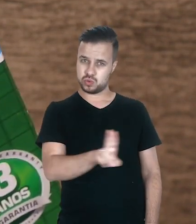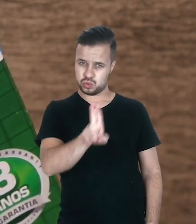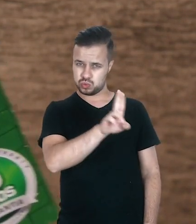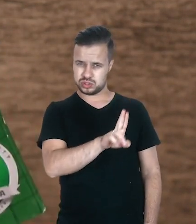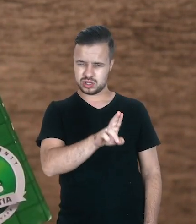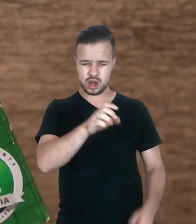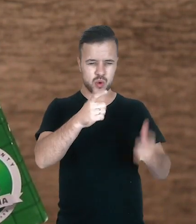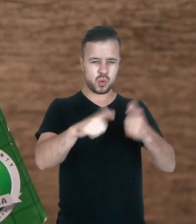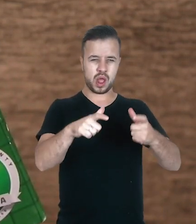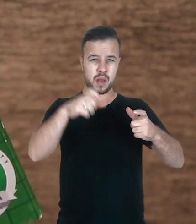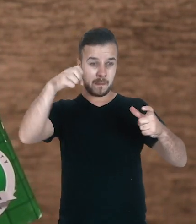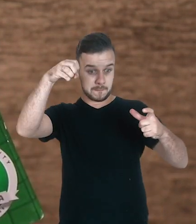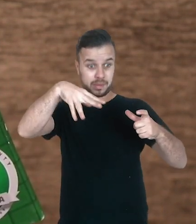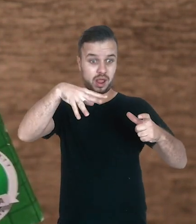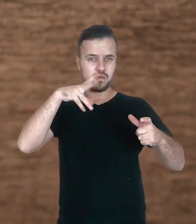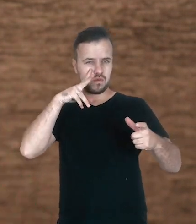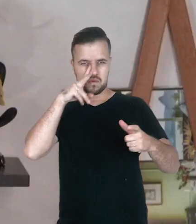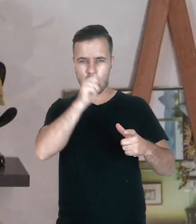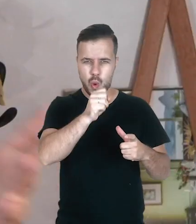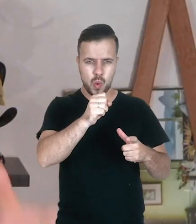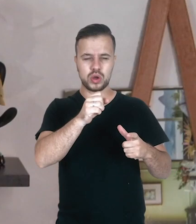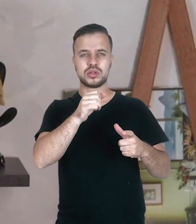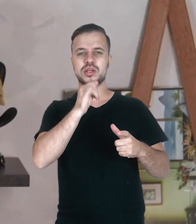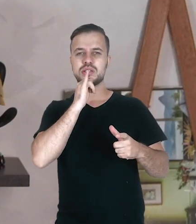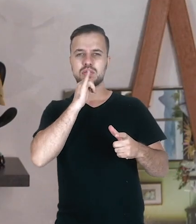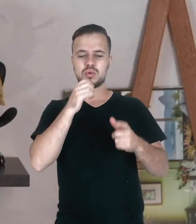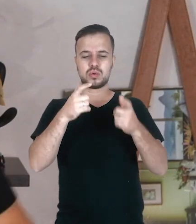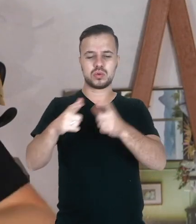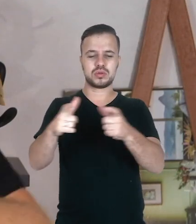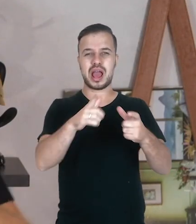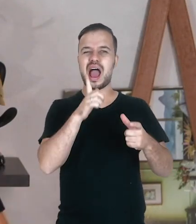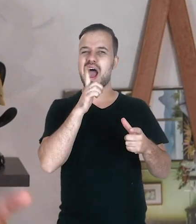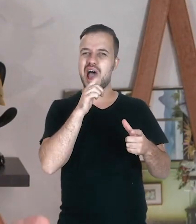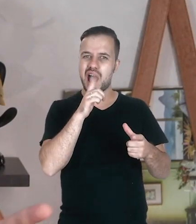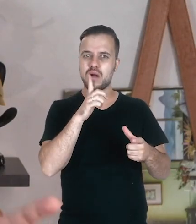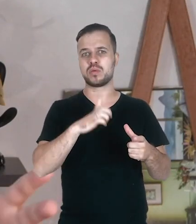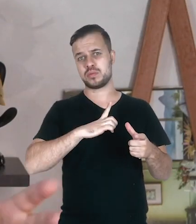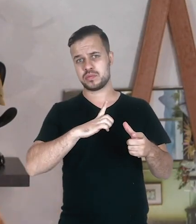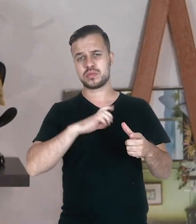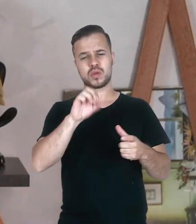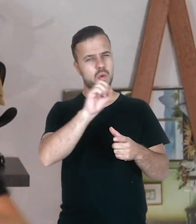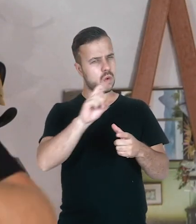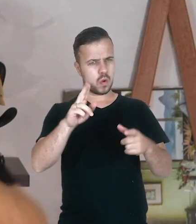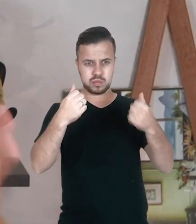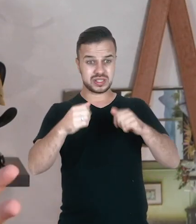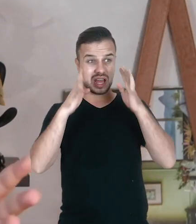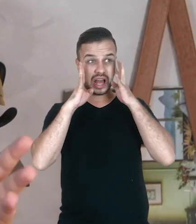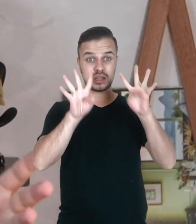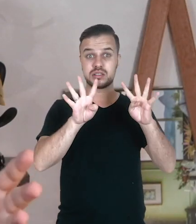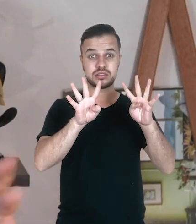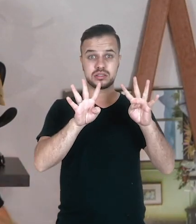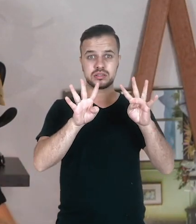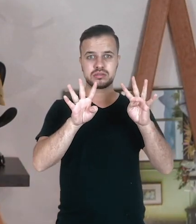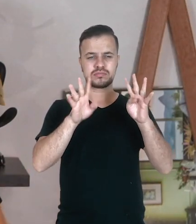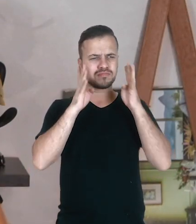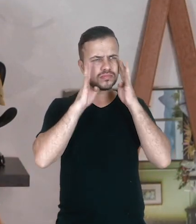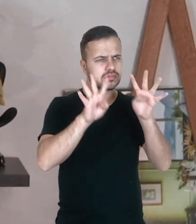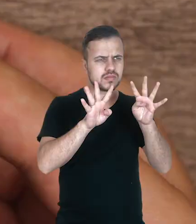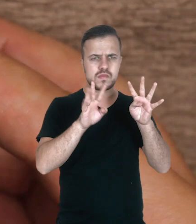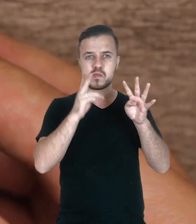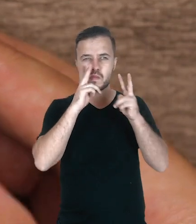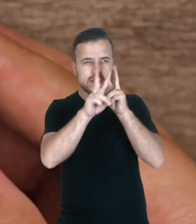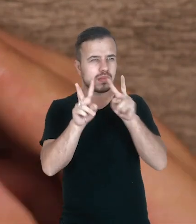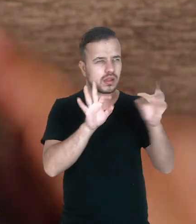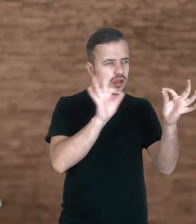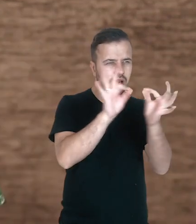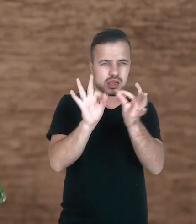quer muita iluminação. Elas servem para áreas molhadas ou áreas que você precisa de ter o máximo de atenção, onde você precisa